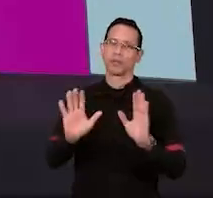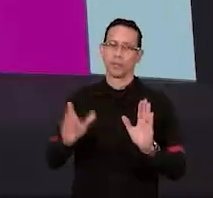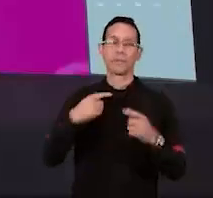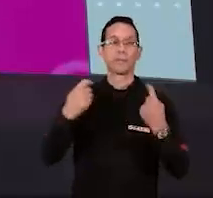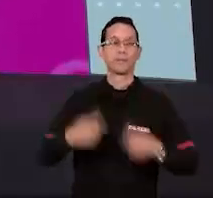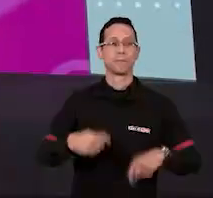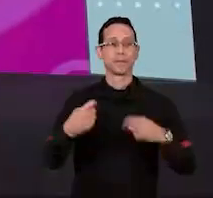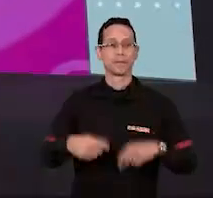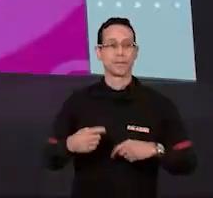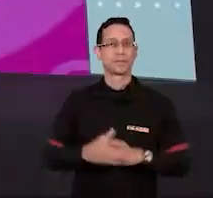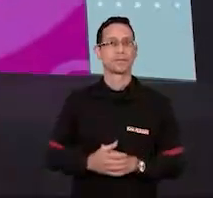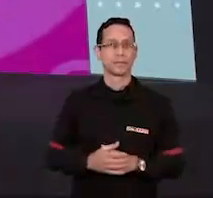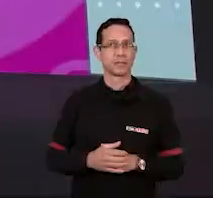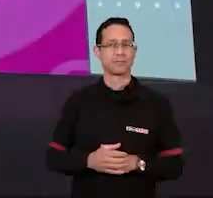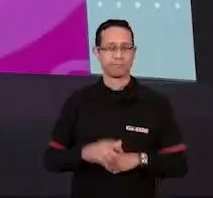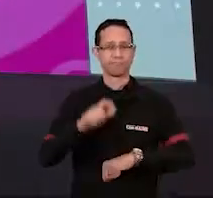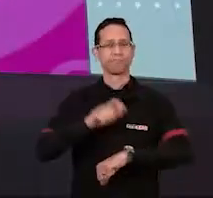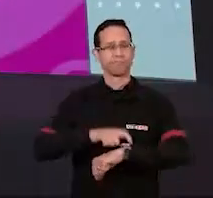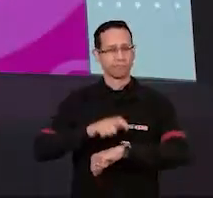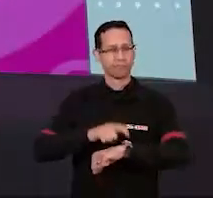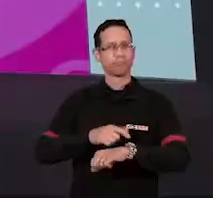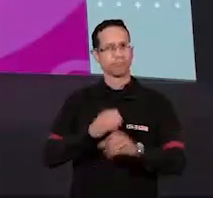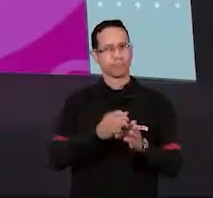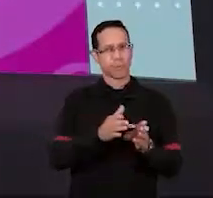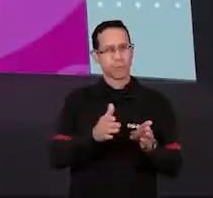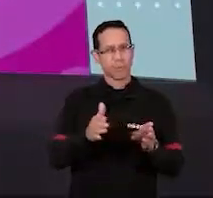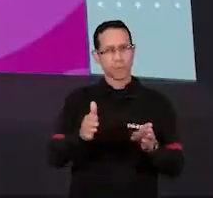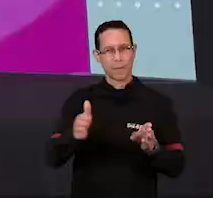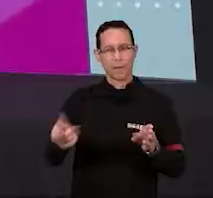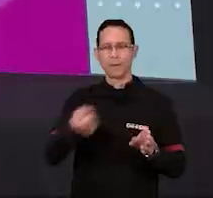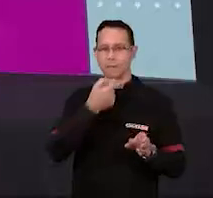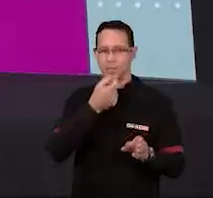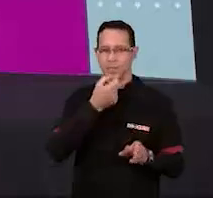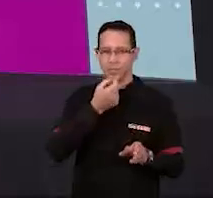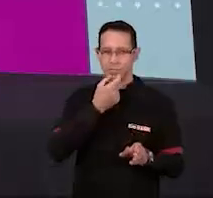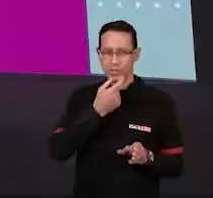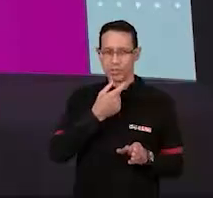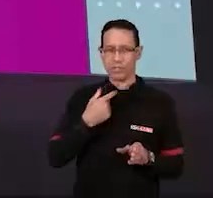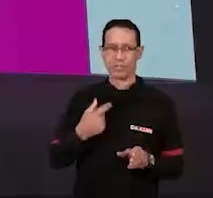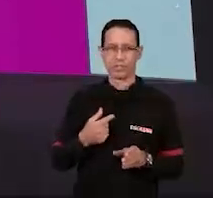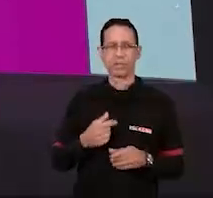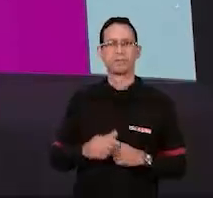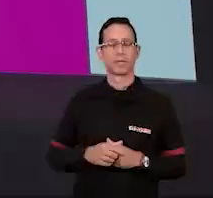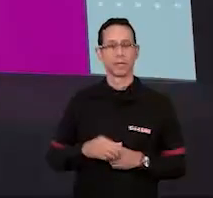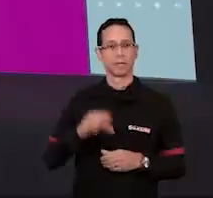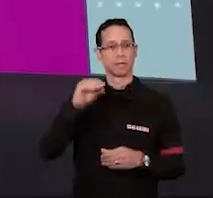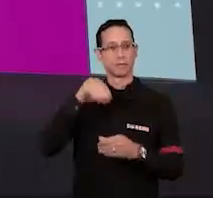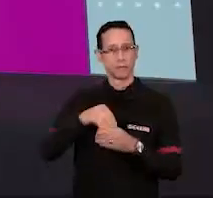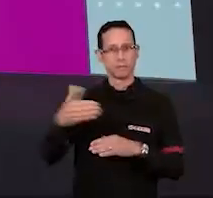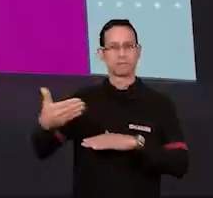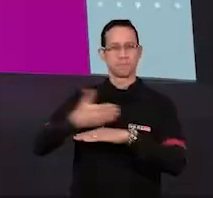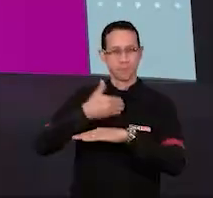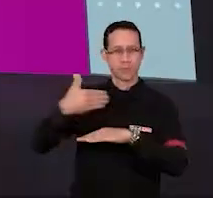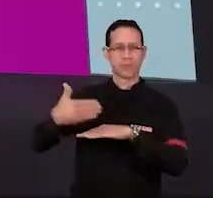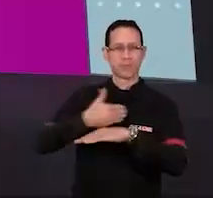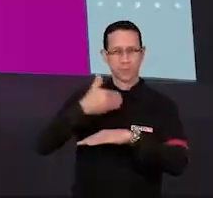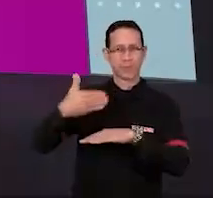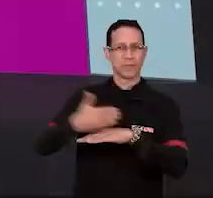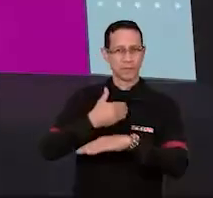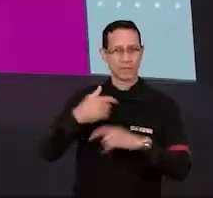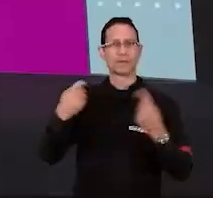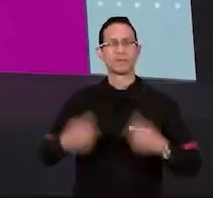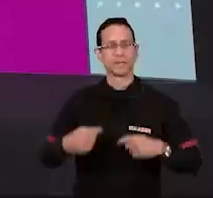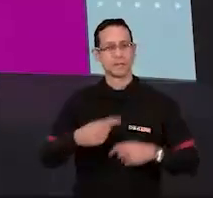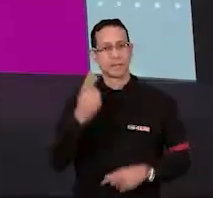você precisa de longo prazo de medicação e condução com esse animal sempre dentro do teu consultório, porque